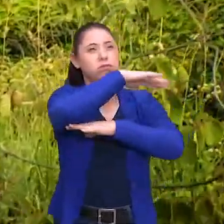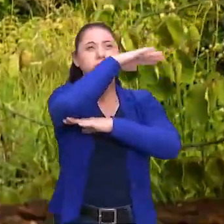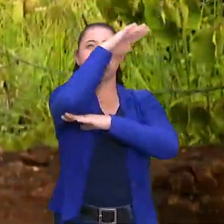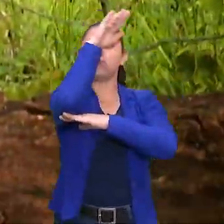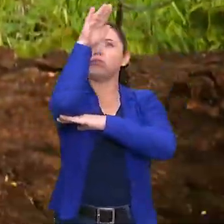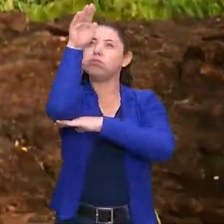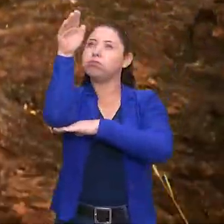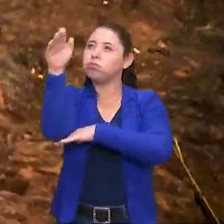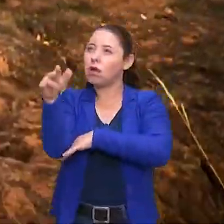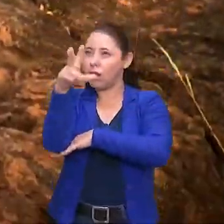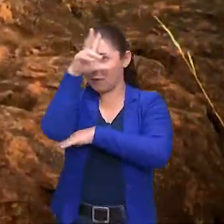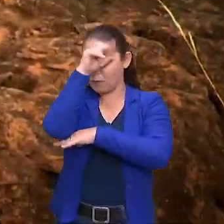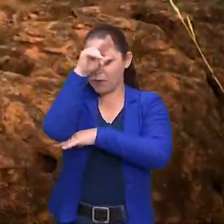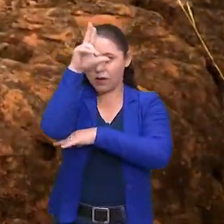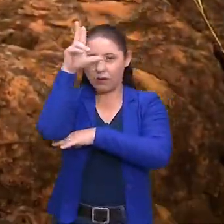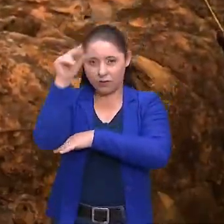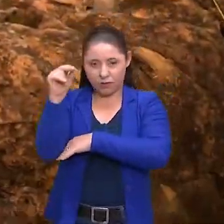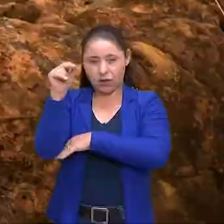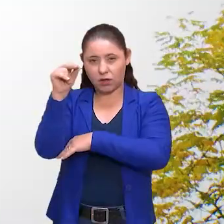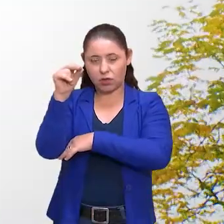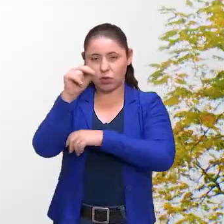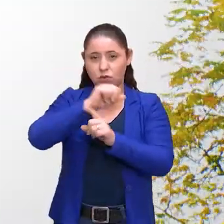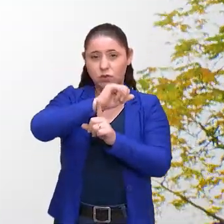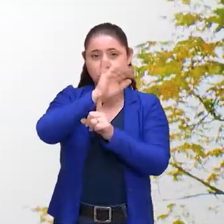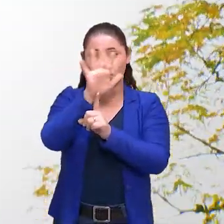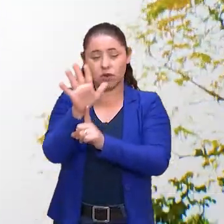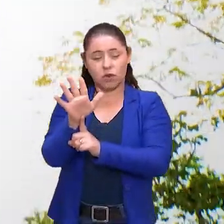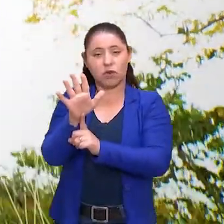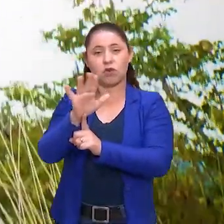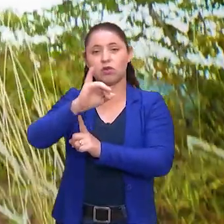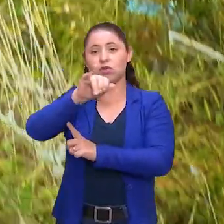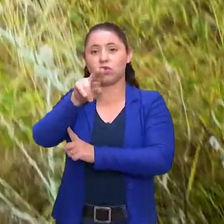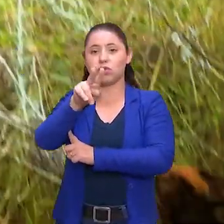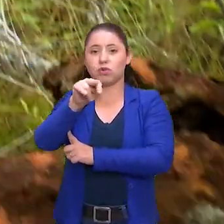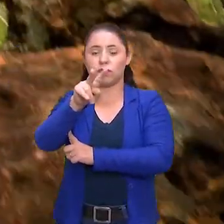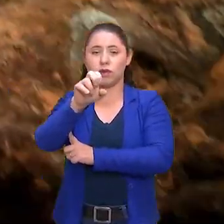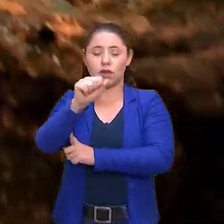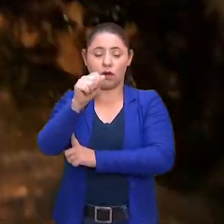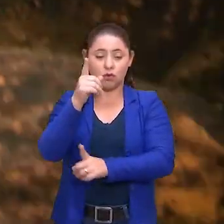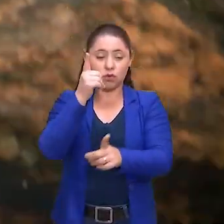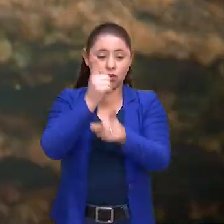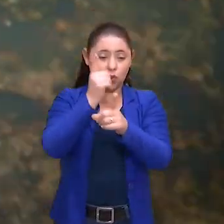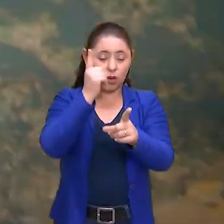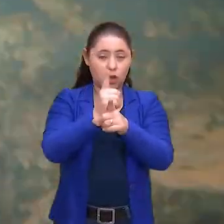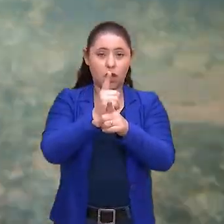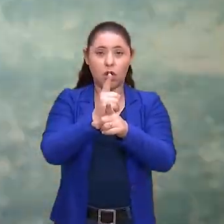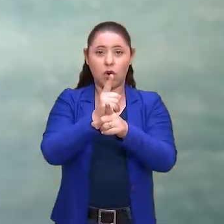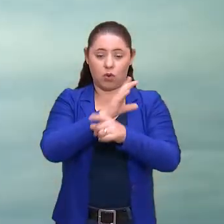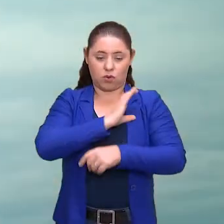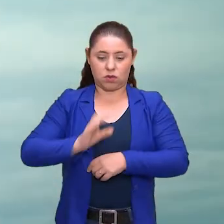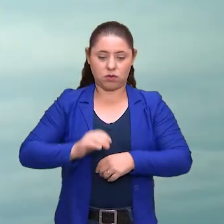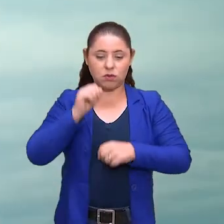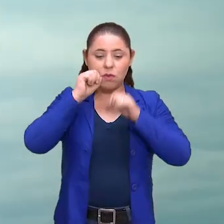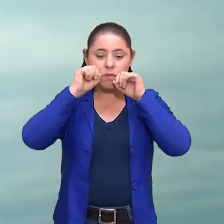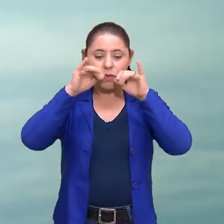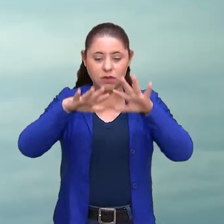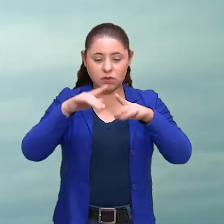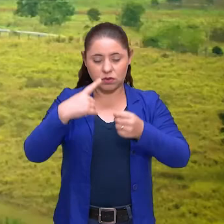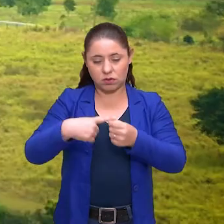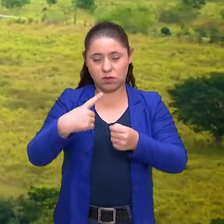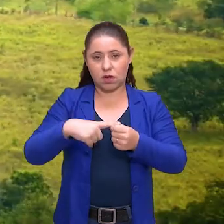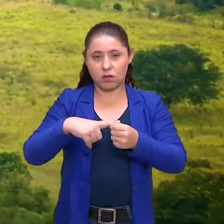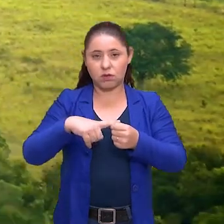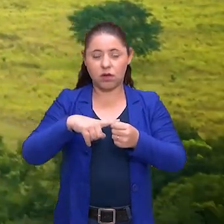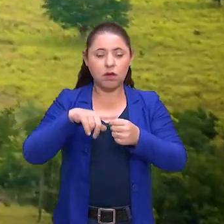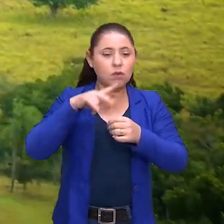No alto do morro, o prefeito de Figueirão, Juvenal Consolaro, busca pegadas enquanto Cristo abençoa a cidade, que tem